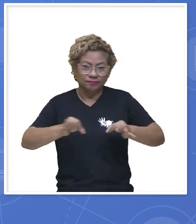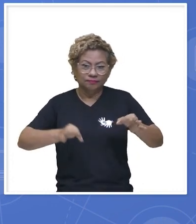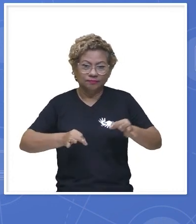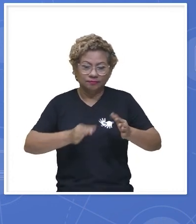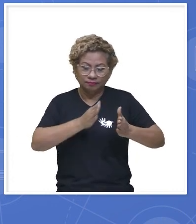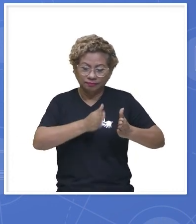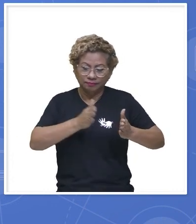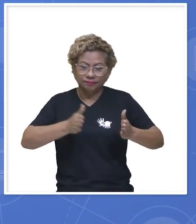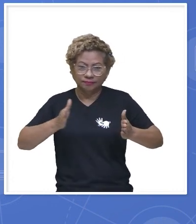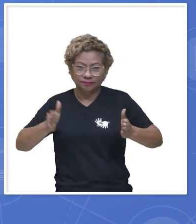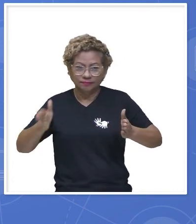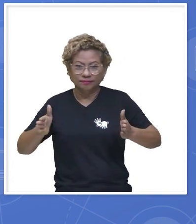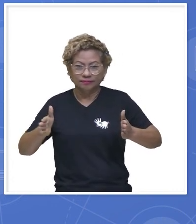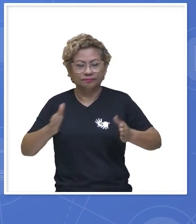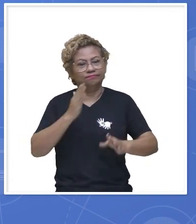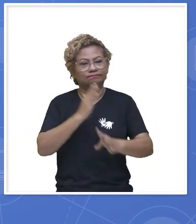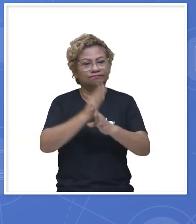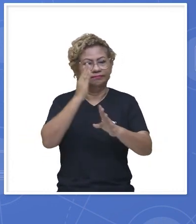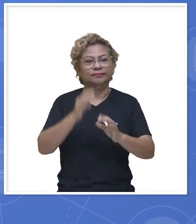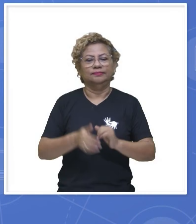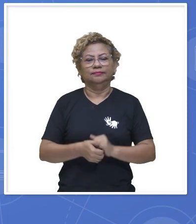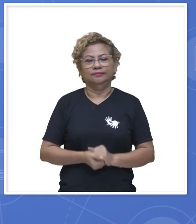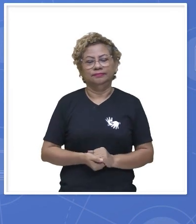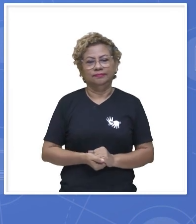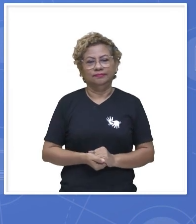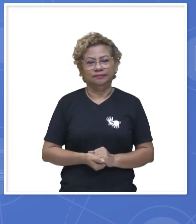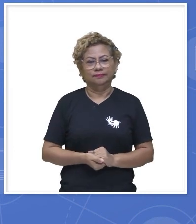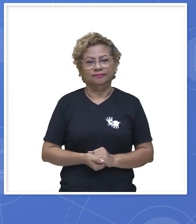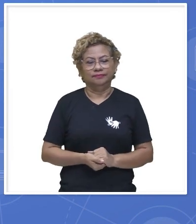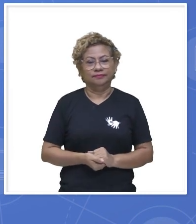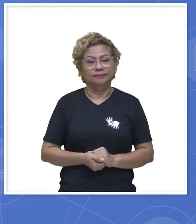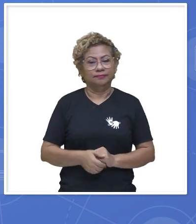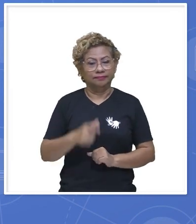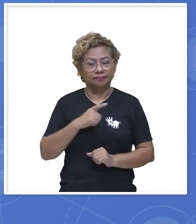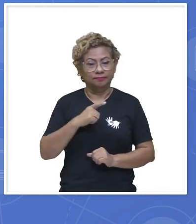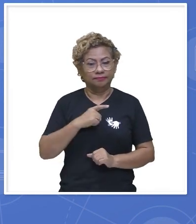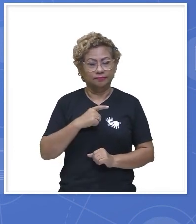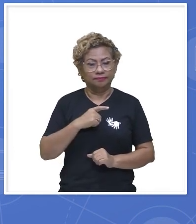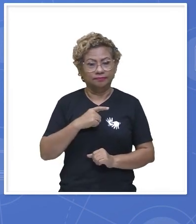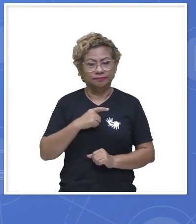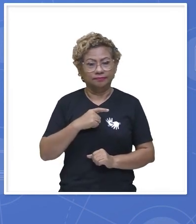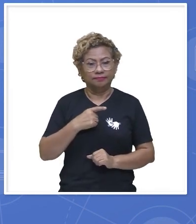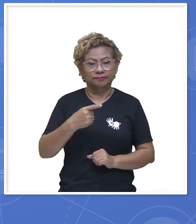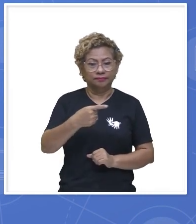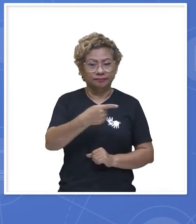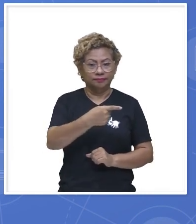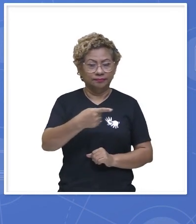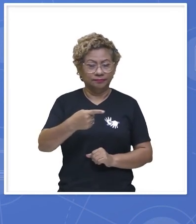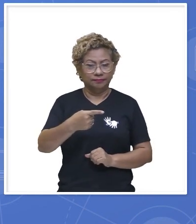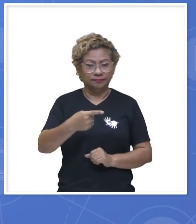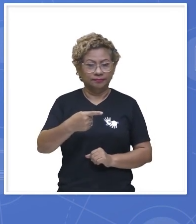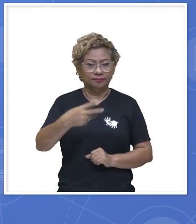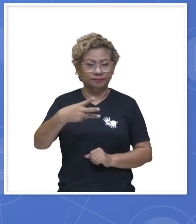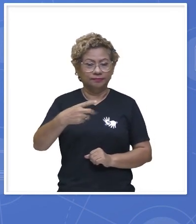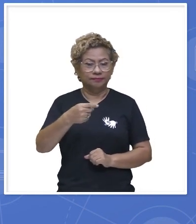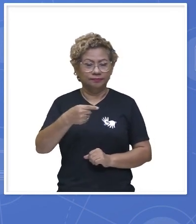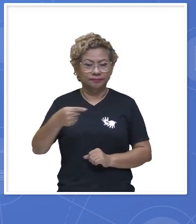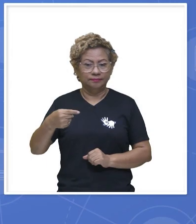de elementos é o número ímpar, né, pessoal? Aí ficou tranquilo. Vamos agora para a nossa